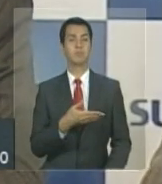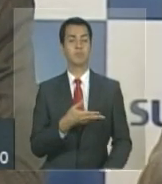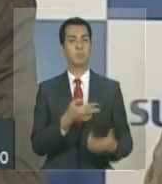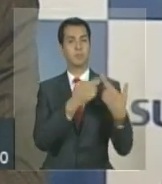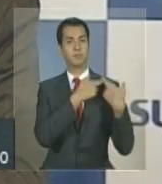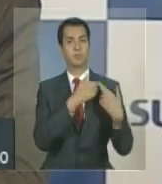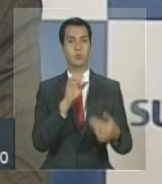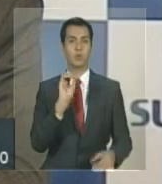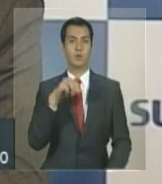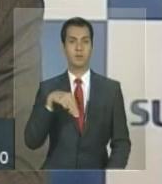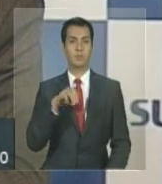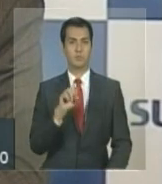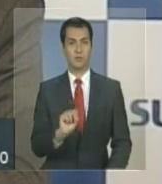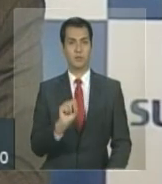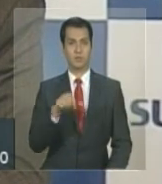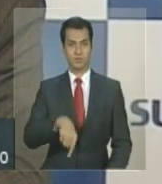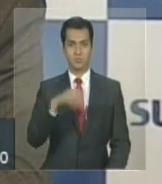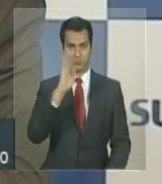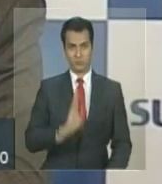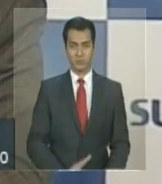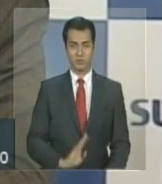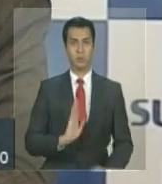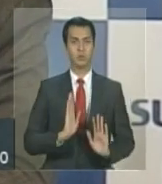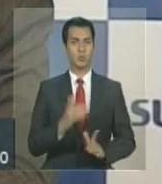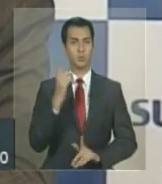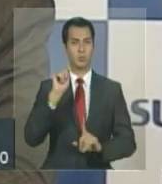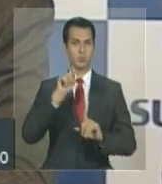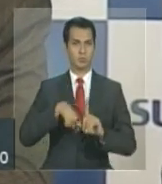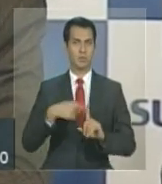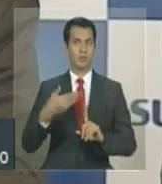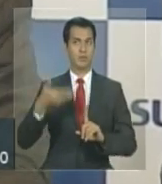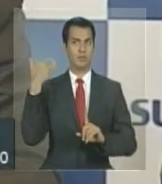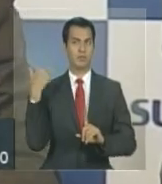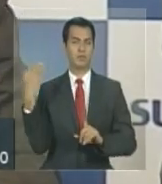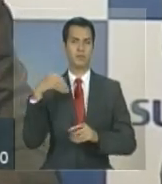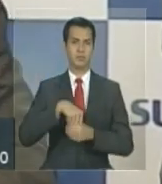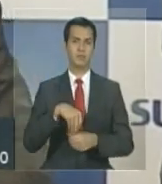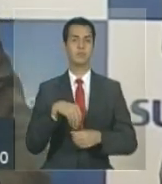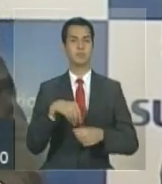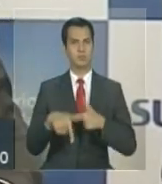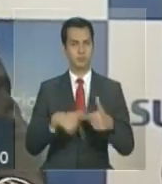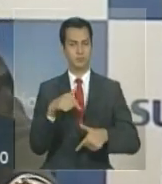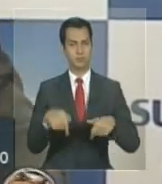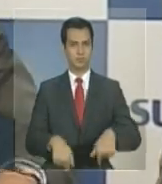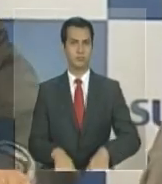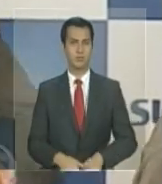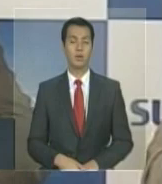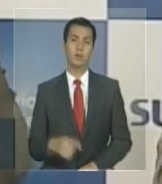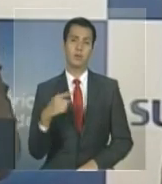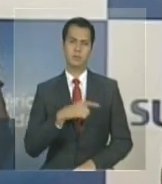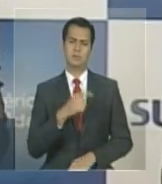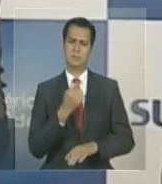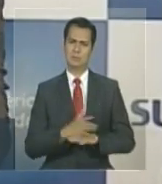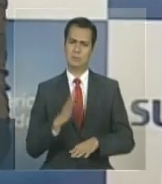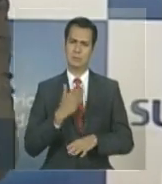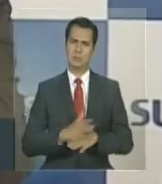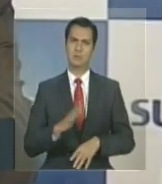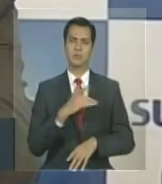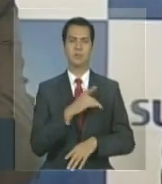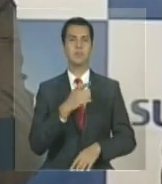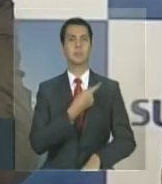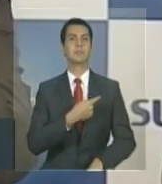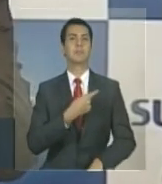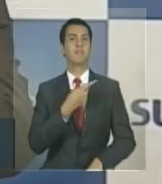Está aqui conosco desde há um mês atrás, mais ou menos, né, Joaquim? E ele tem treinado todo dia o portunhol